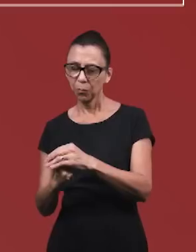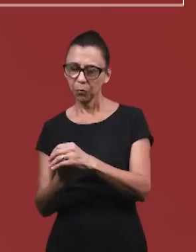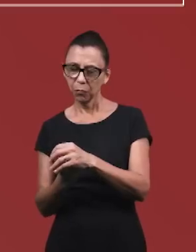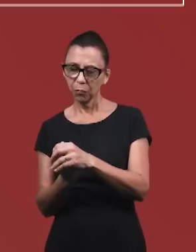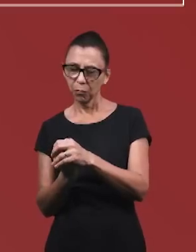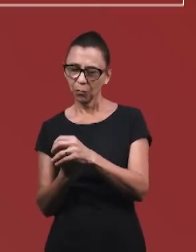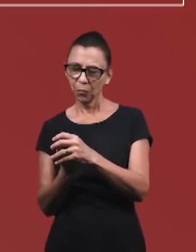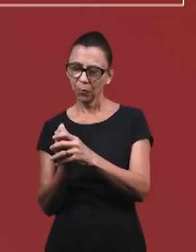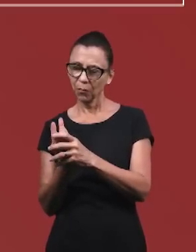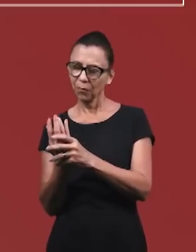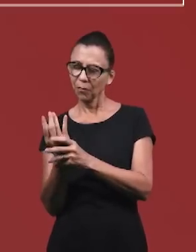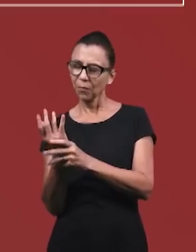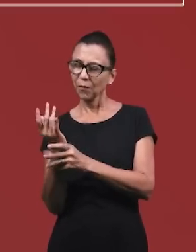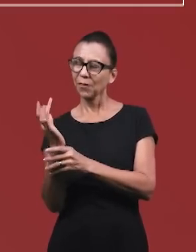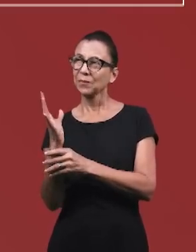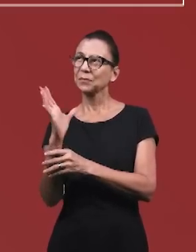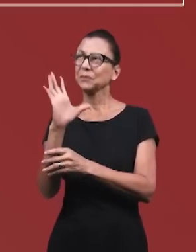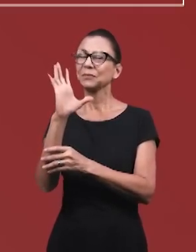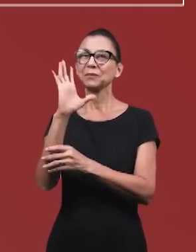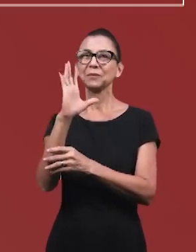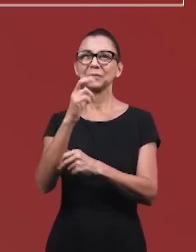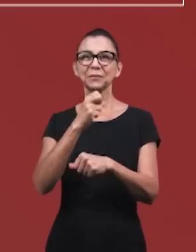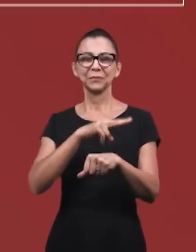em teu